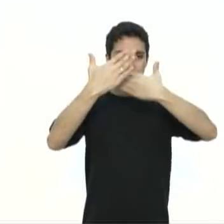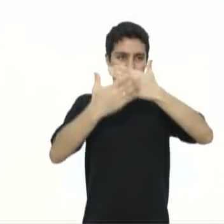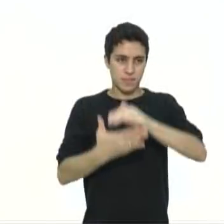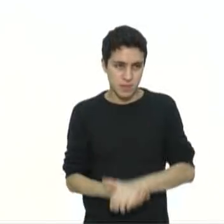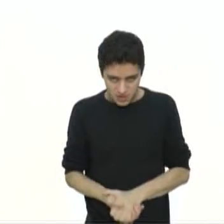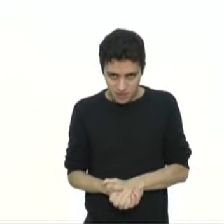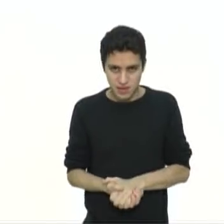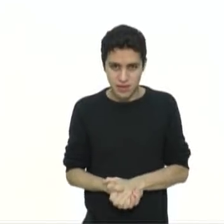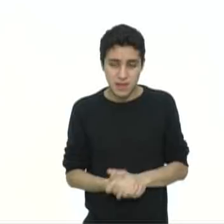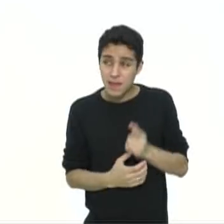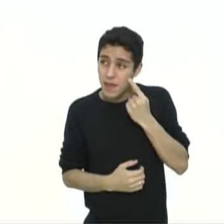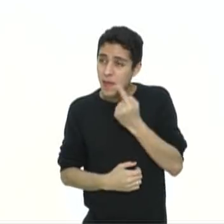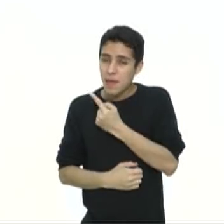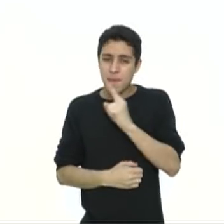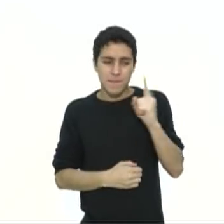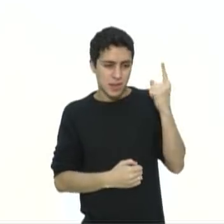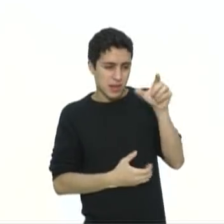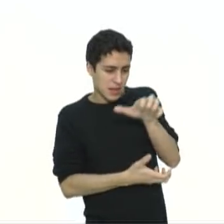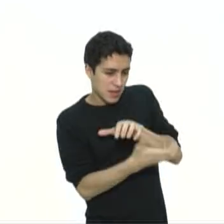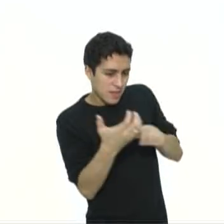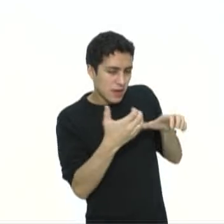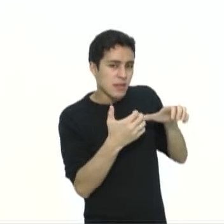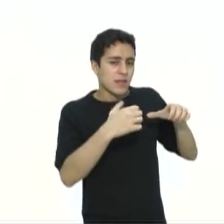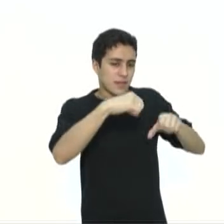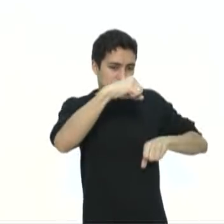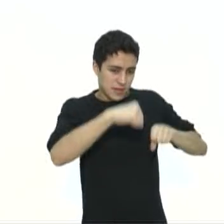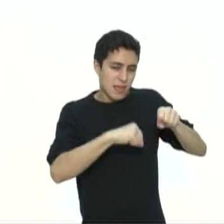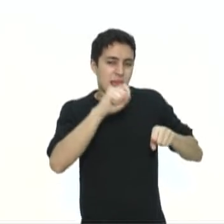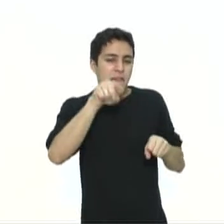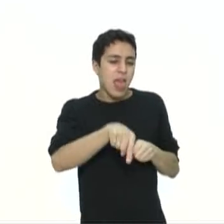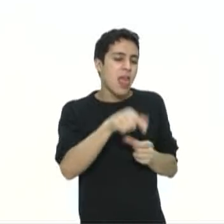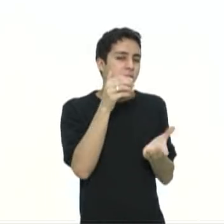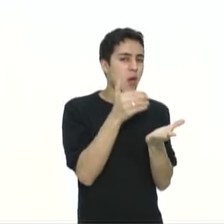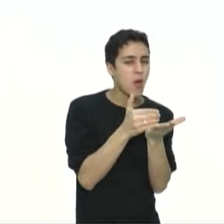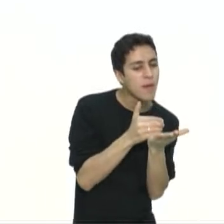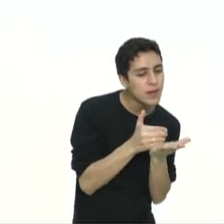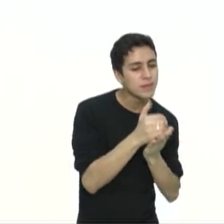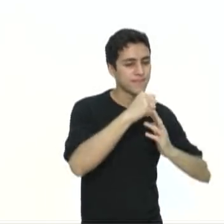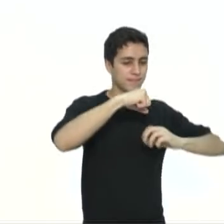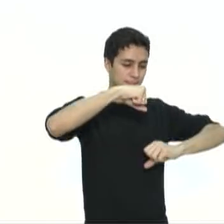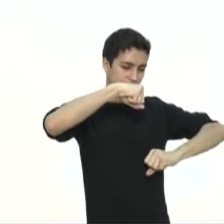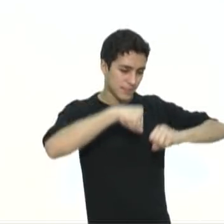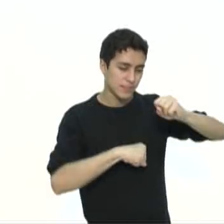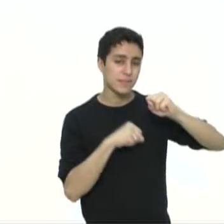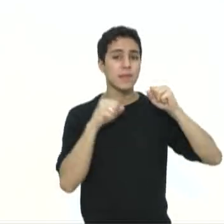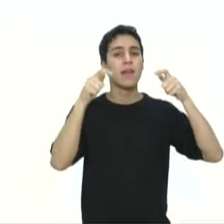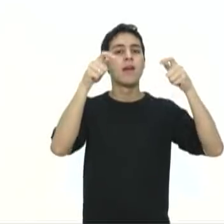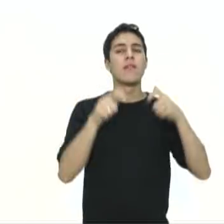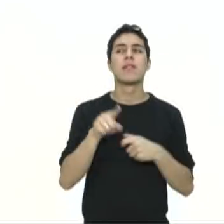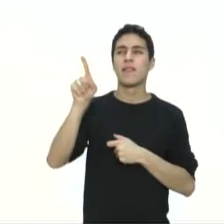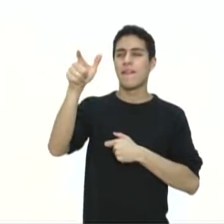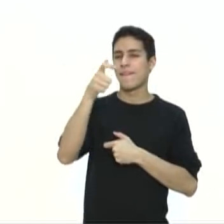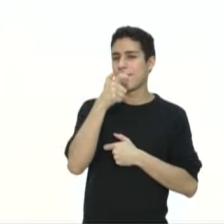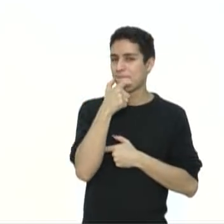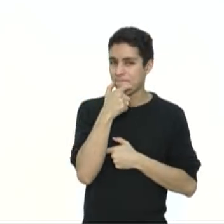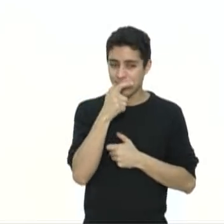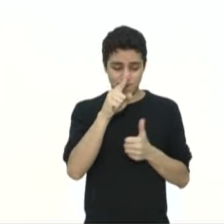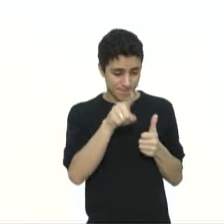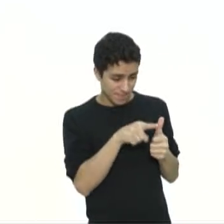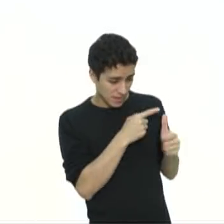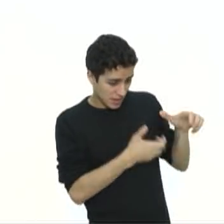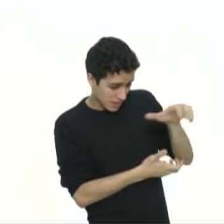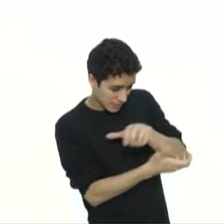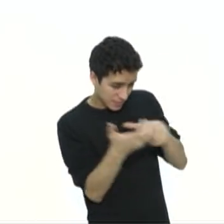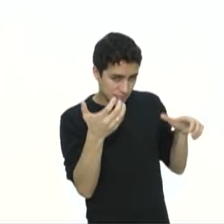Aí a primeira Revolução Industrial, não podemos deixar de lembrar, né, foi o berço da industrialização lá na Inglaterra. Desde a primeira Revolução,